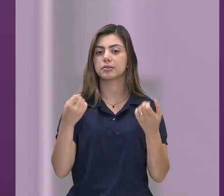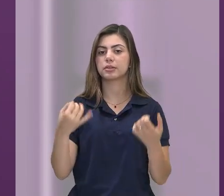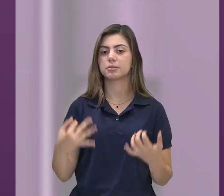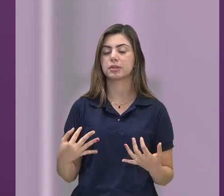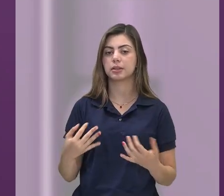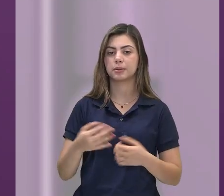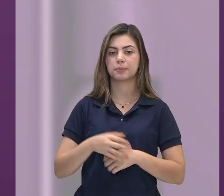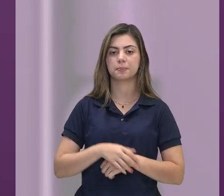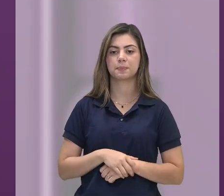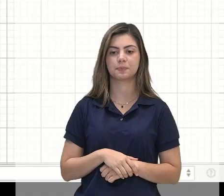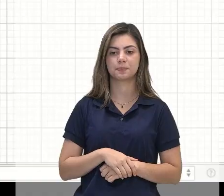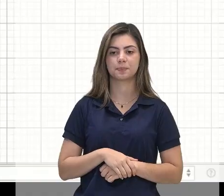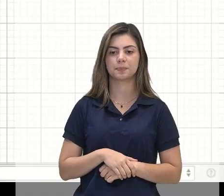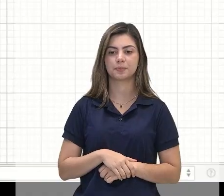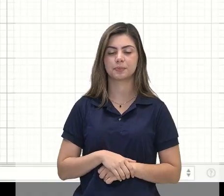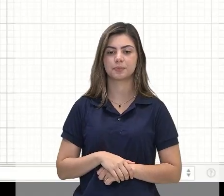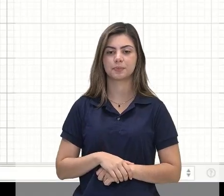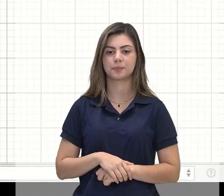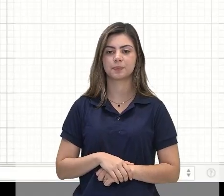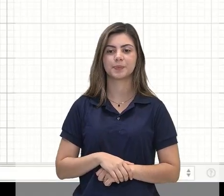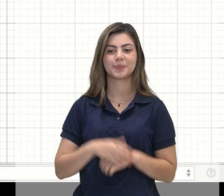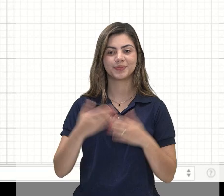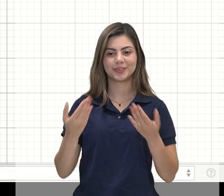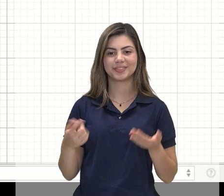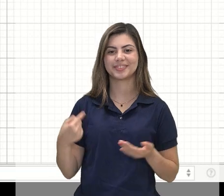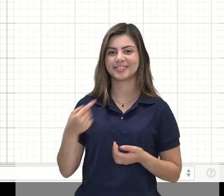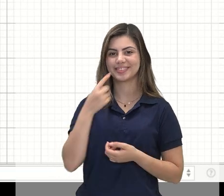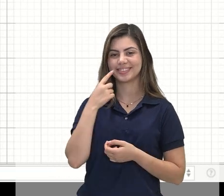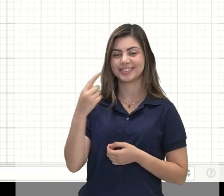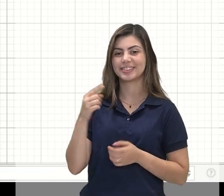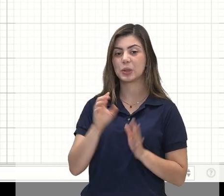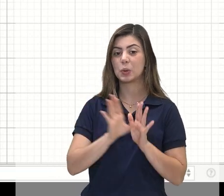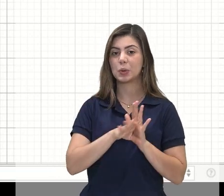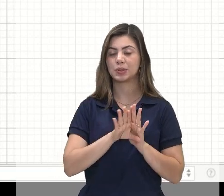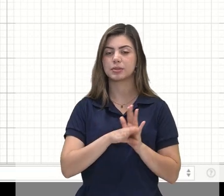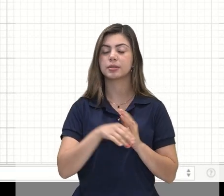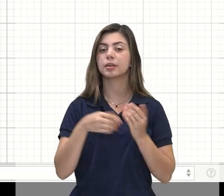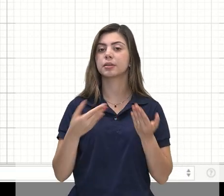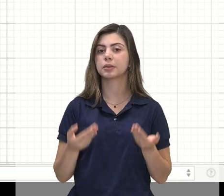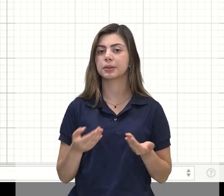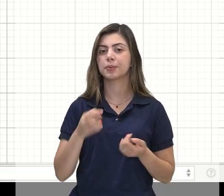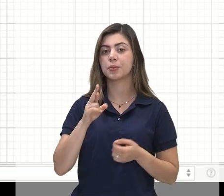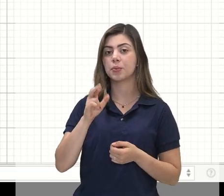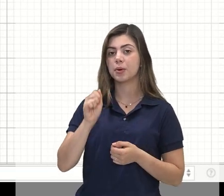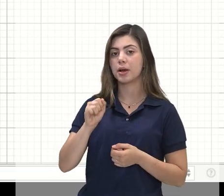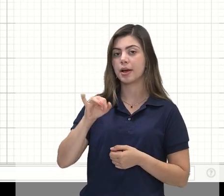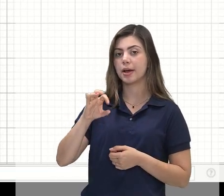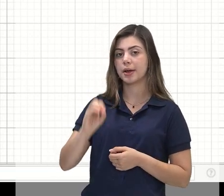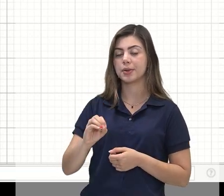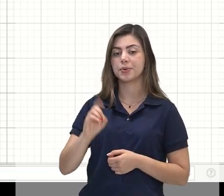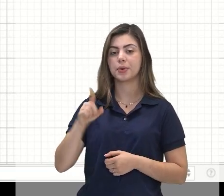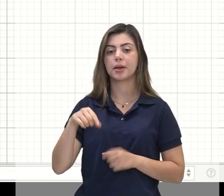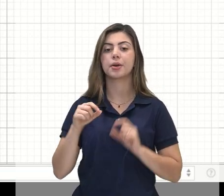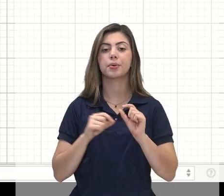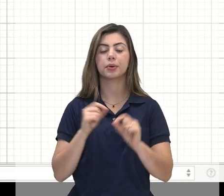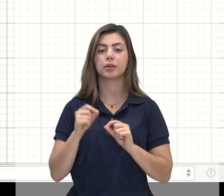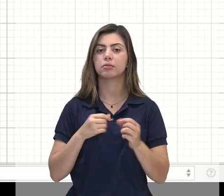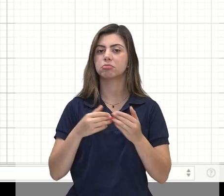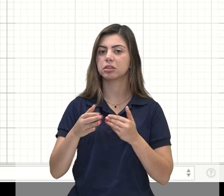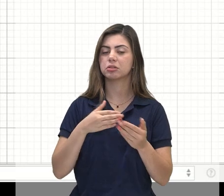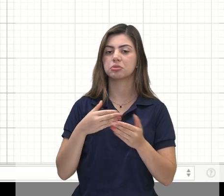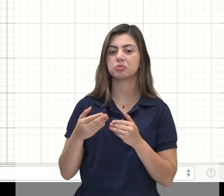do VT. Então, como vimos na definição, né, o raio vai ser qualquer